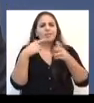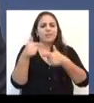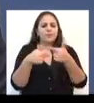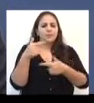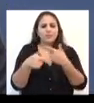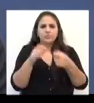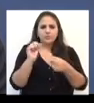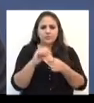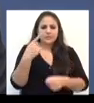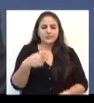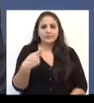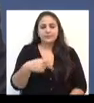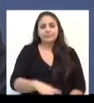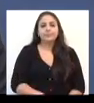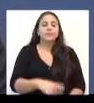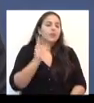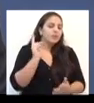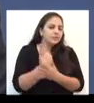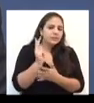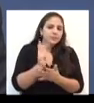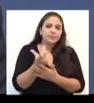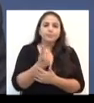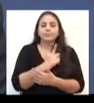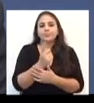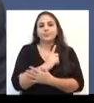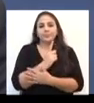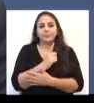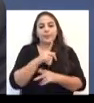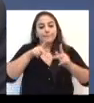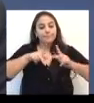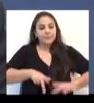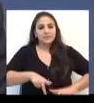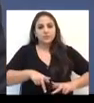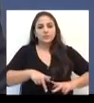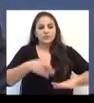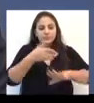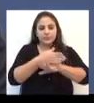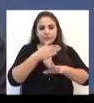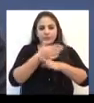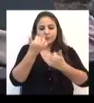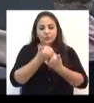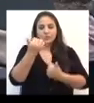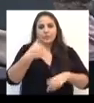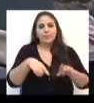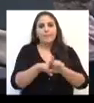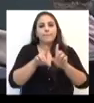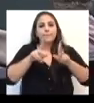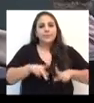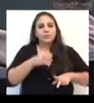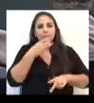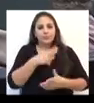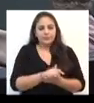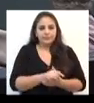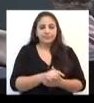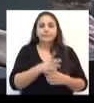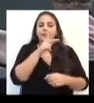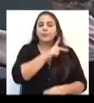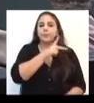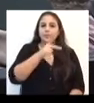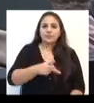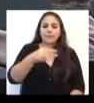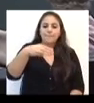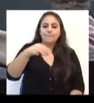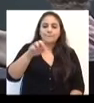fez, porque a Acisa sempre foi composta por pessoas que compõem a diretoria, pessoas do bem. O presidente Marco